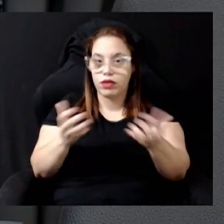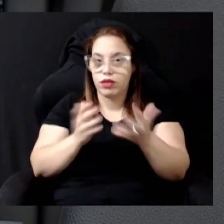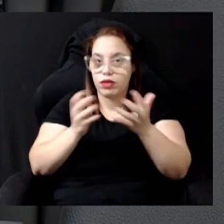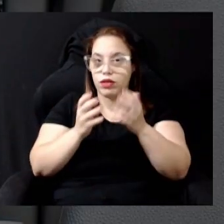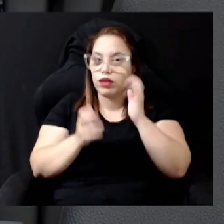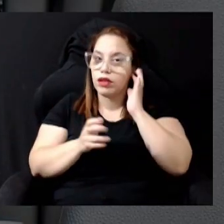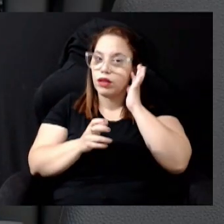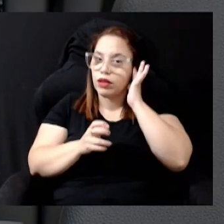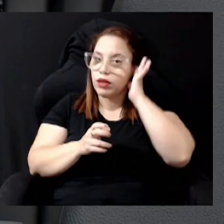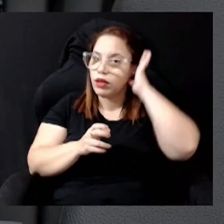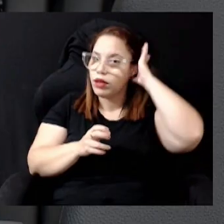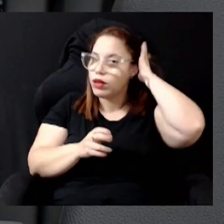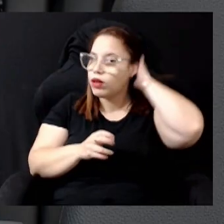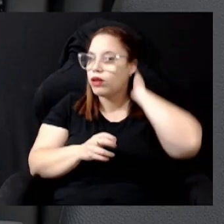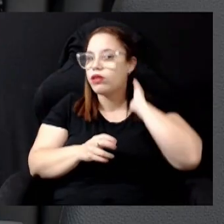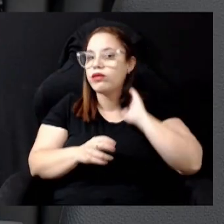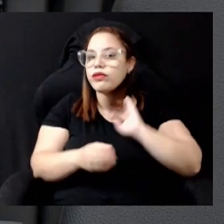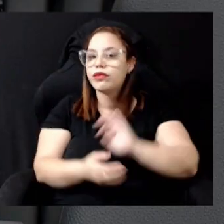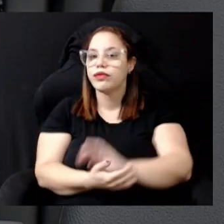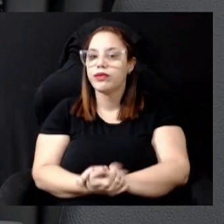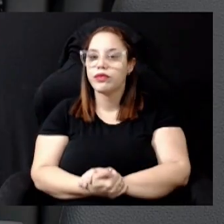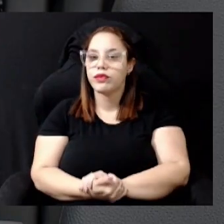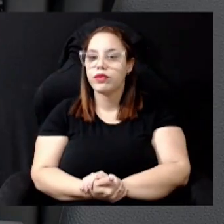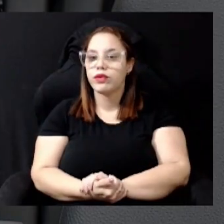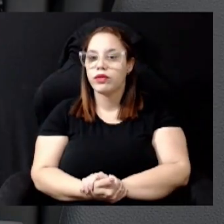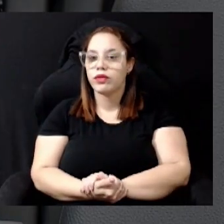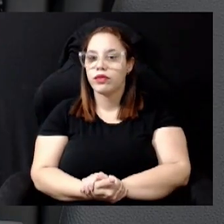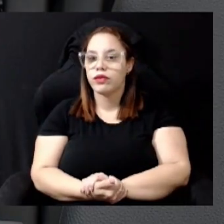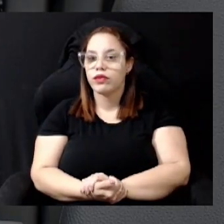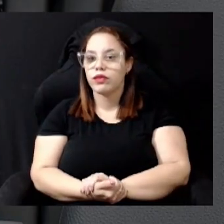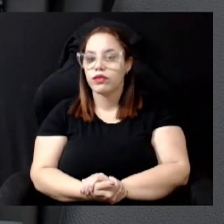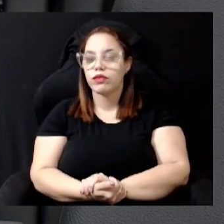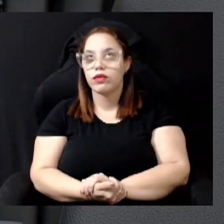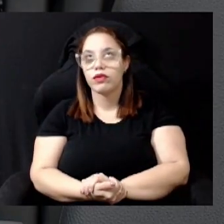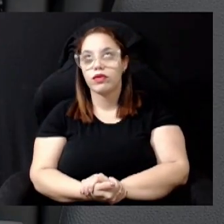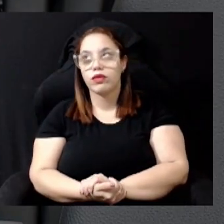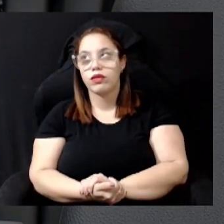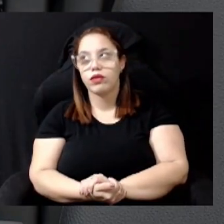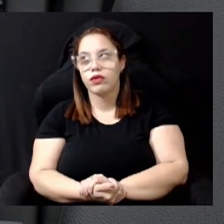corrigir essas questões e não deixar que